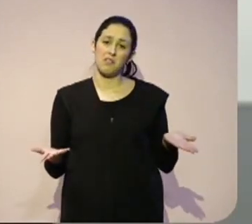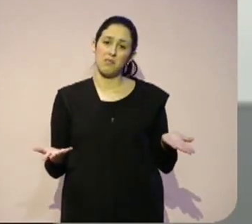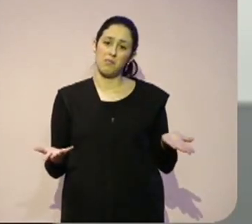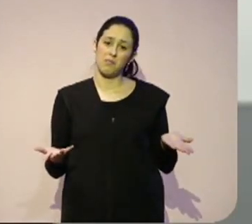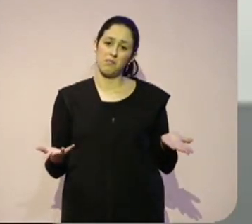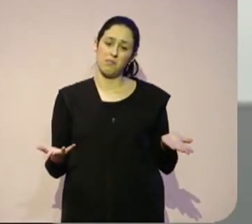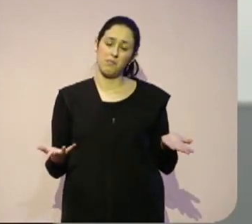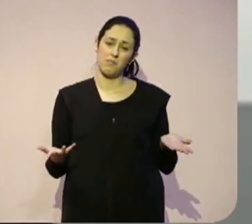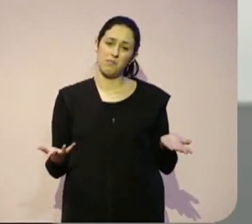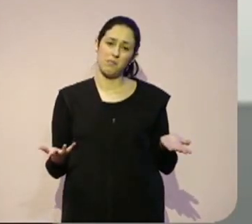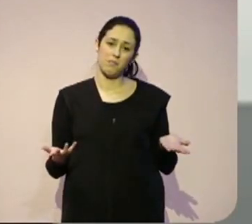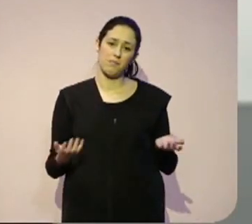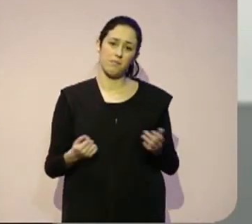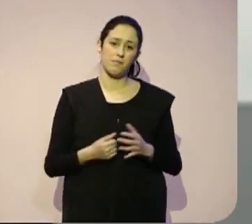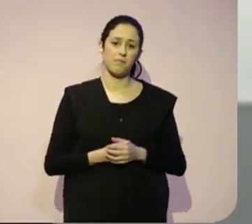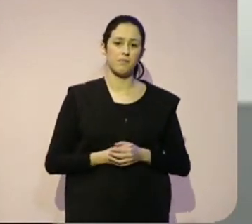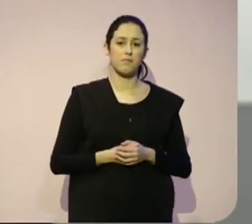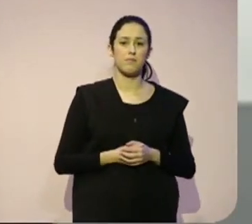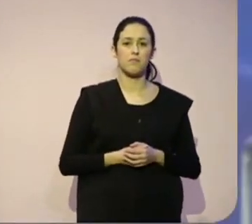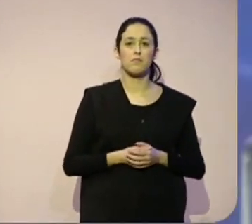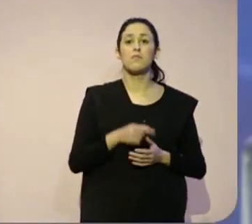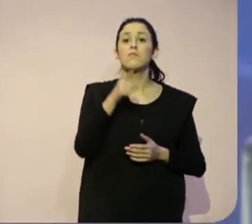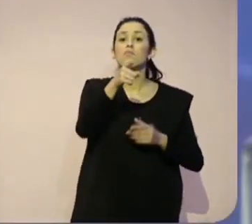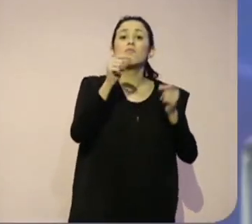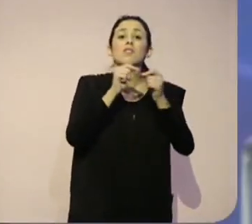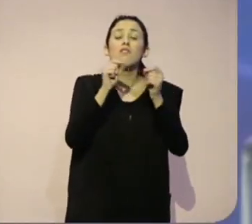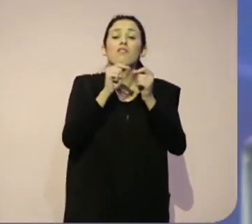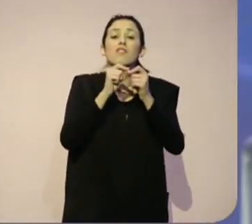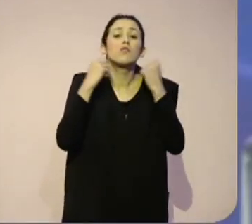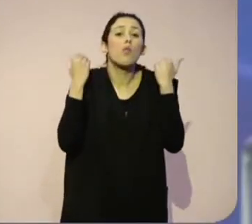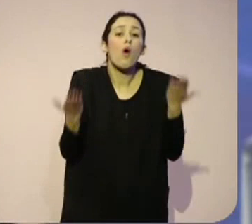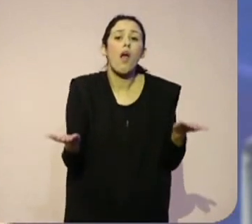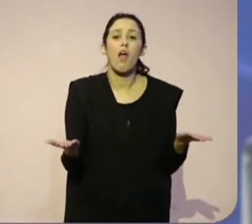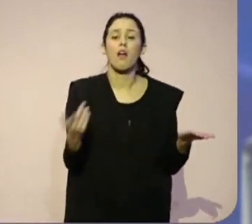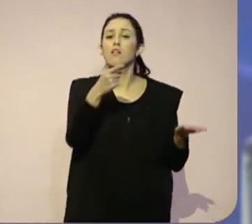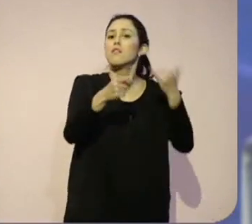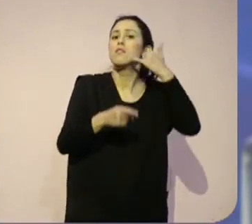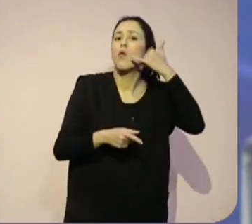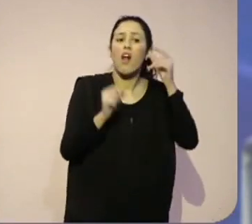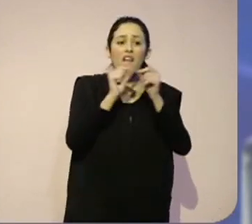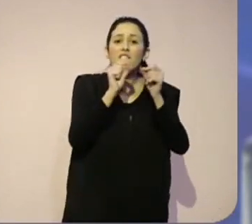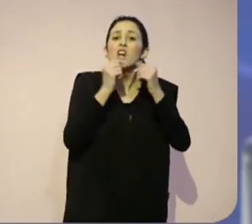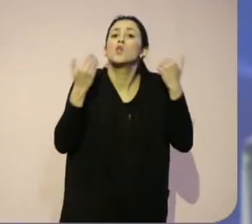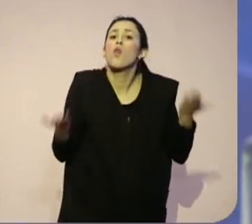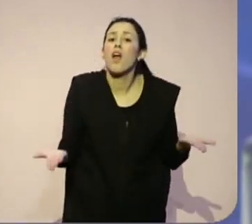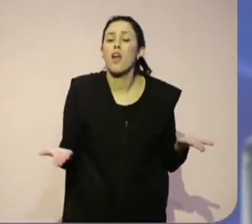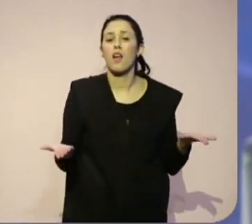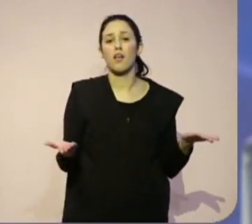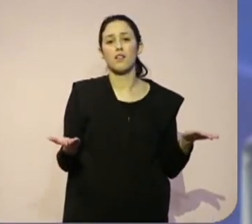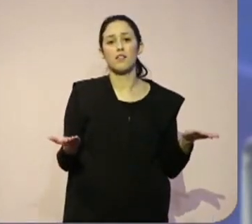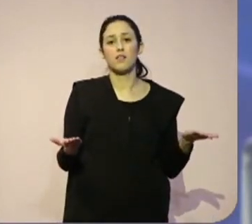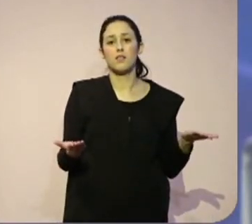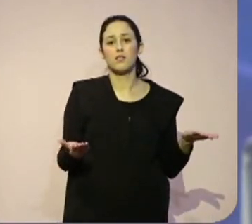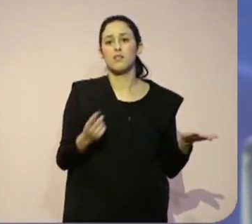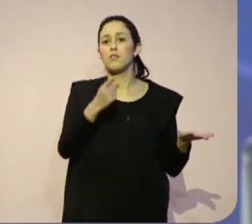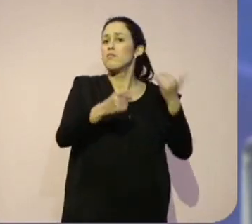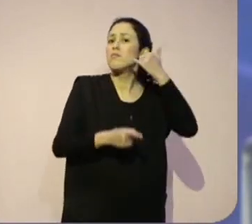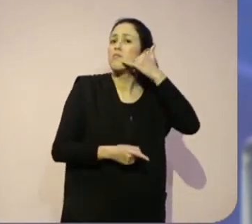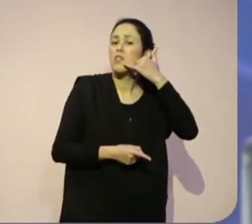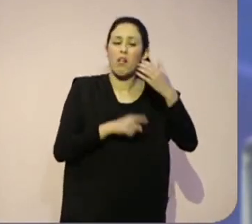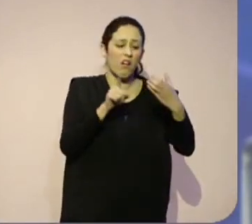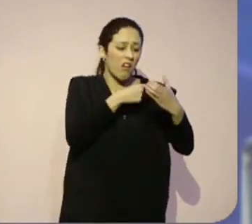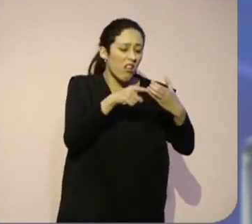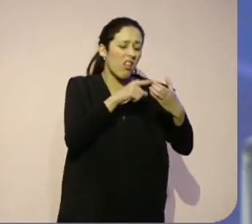Jesus. E o que você está fazendo com o teu celular? O que você está fazendo